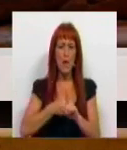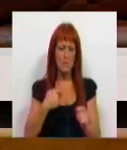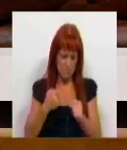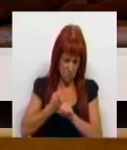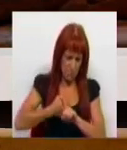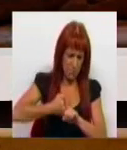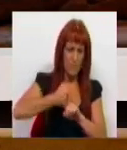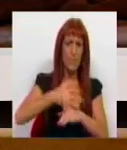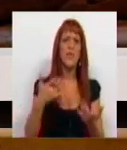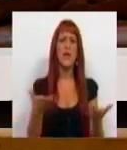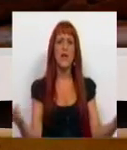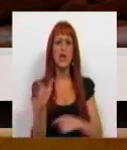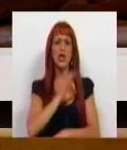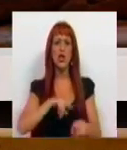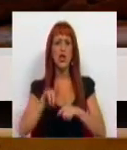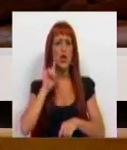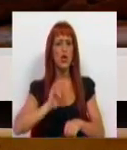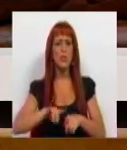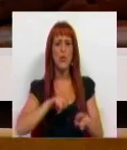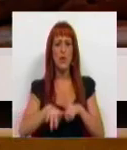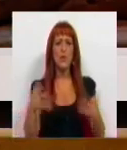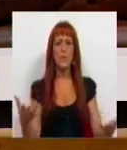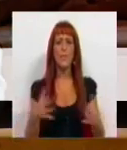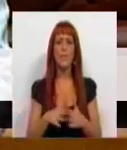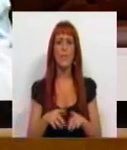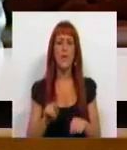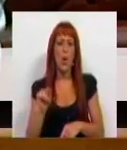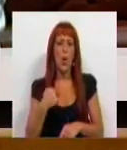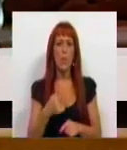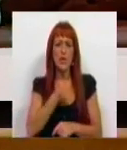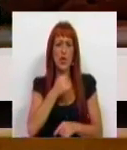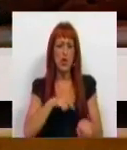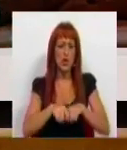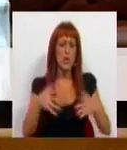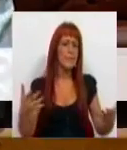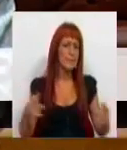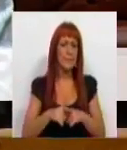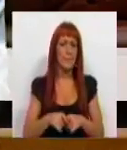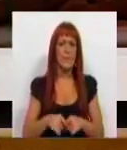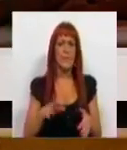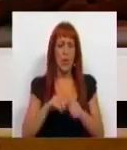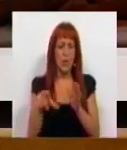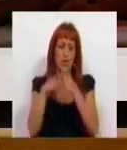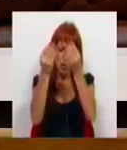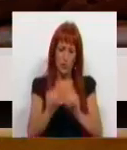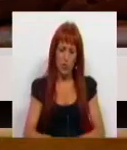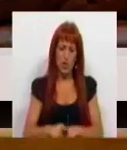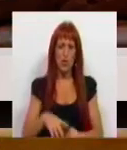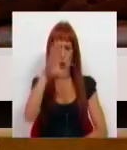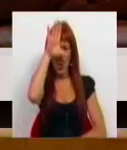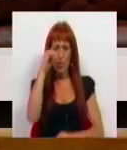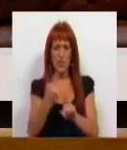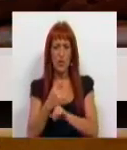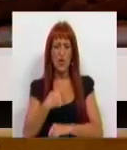feroz. E isto, senhores e senhoras deputadas, a menos que os decisores políticos, os legisladores, os